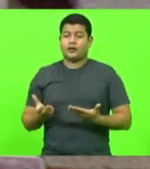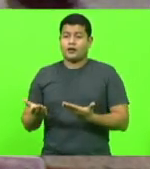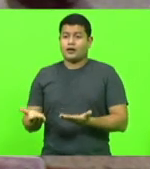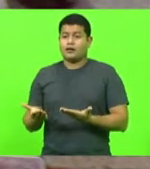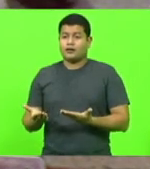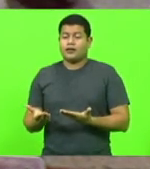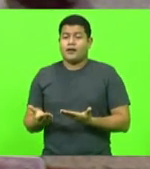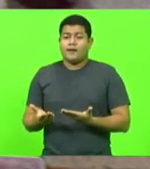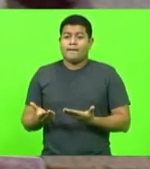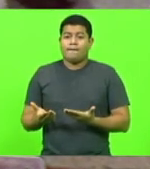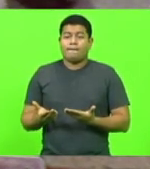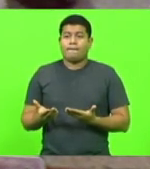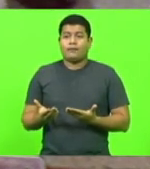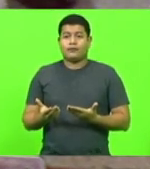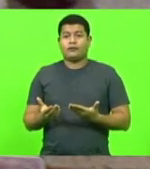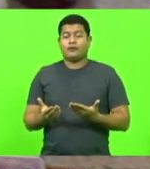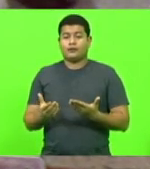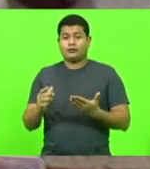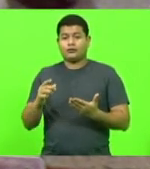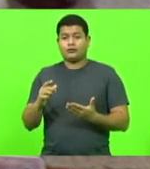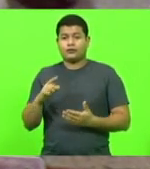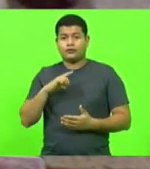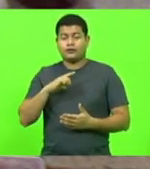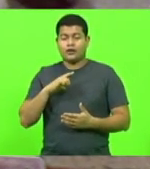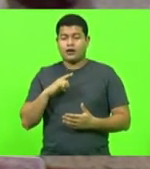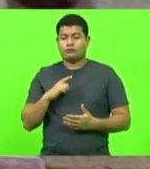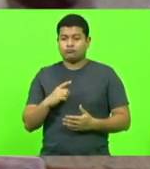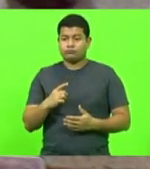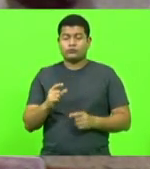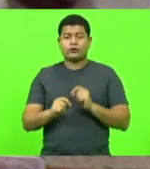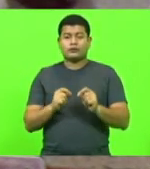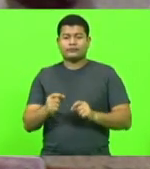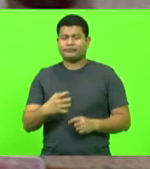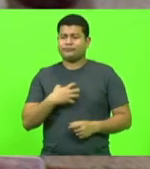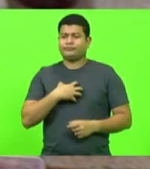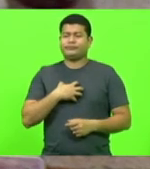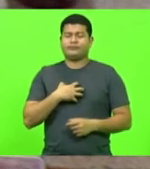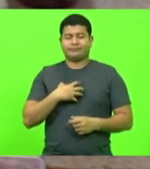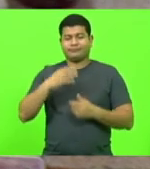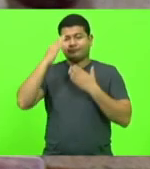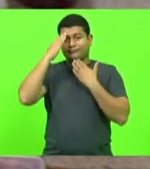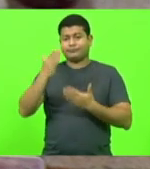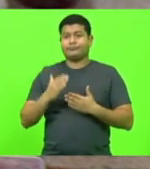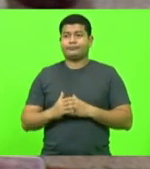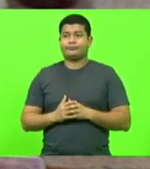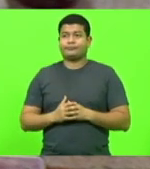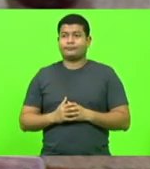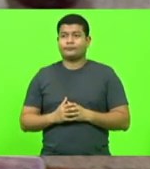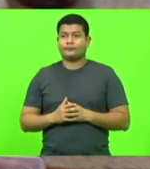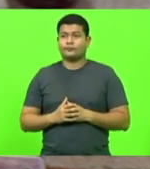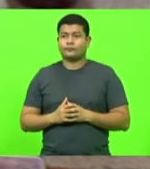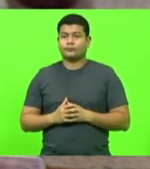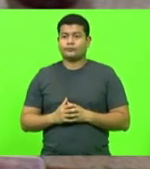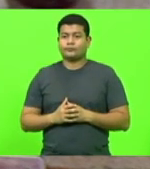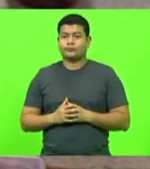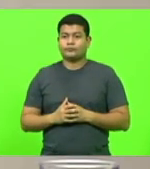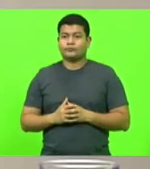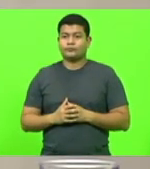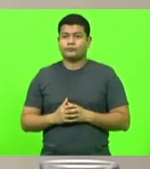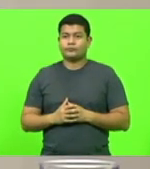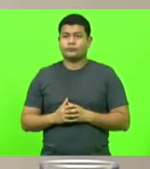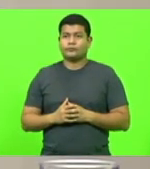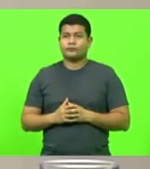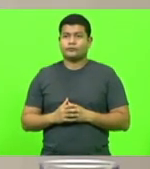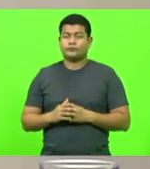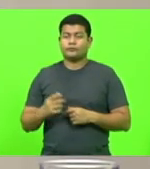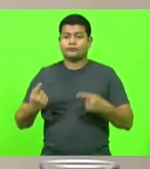projeto de lei, sentir-se-ão muito agradecidos. Senhor presidente. Presidente, pela ordem. A